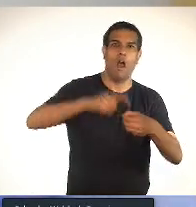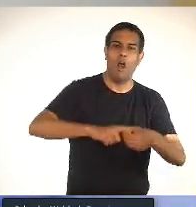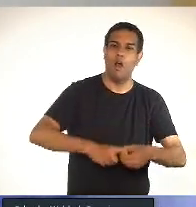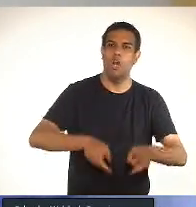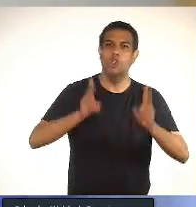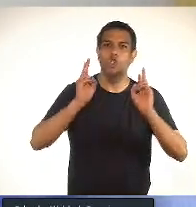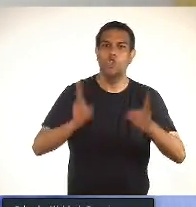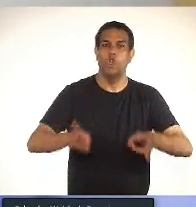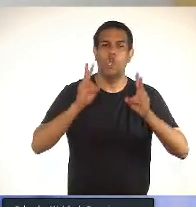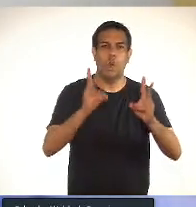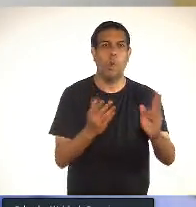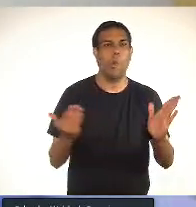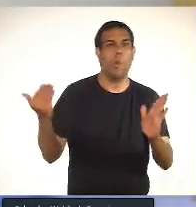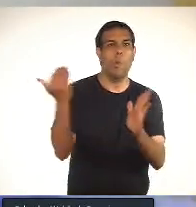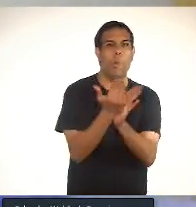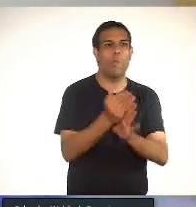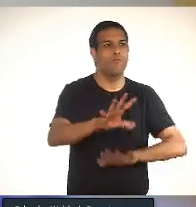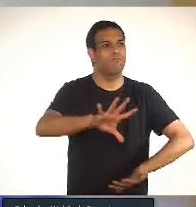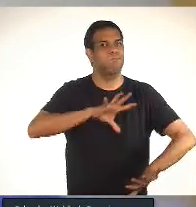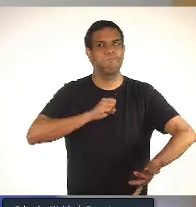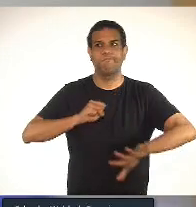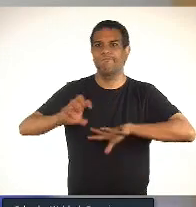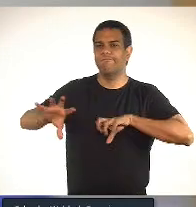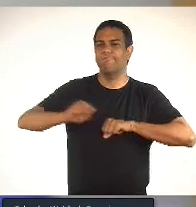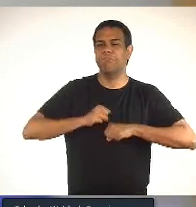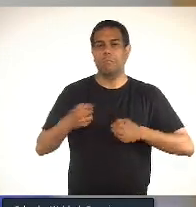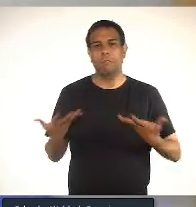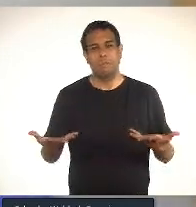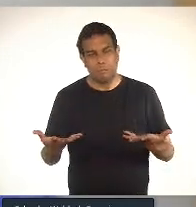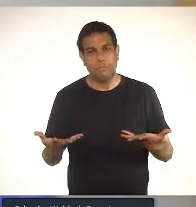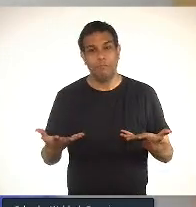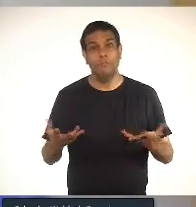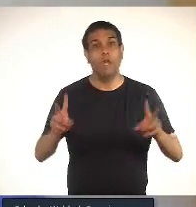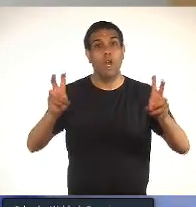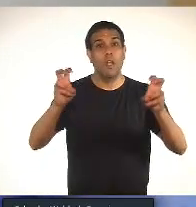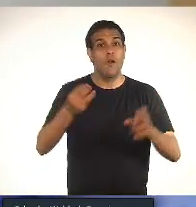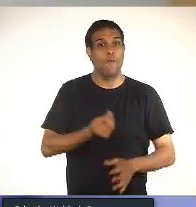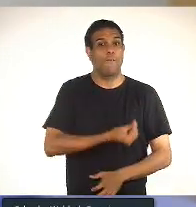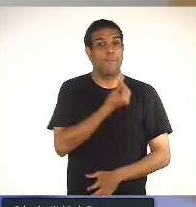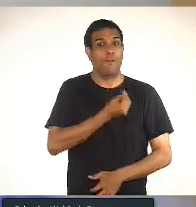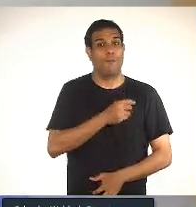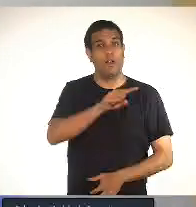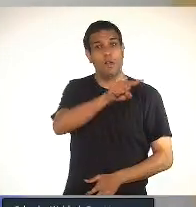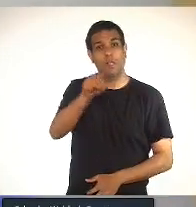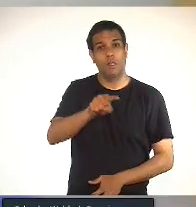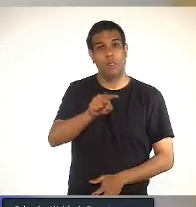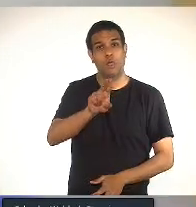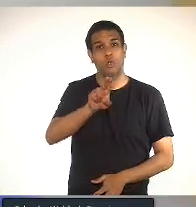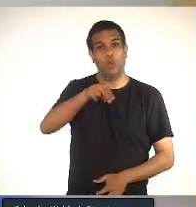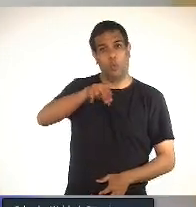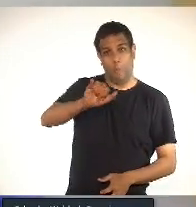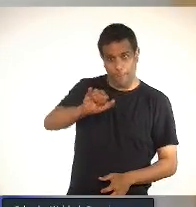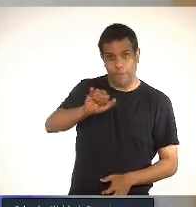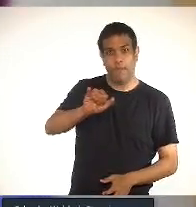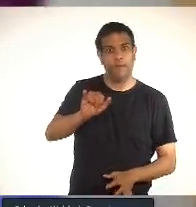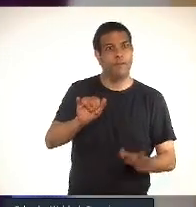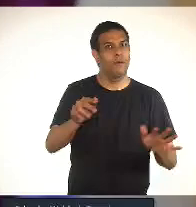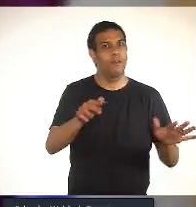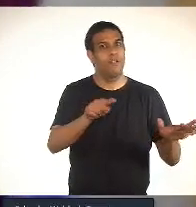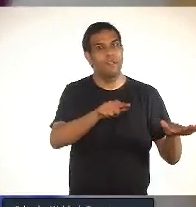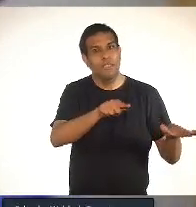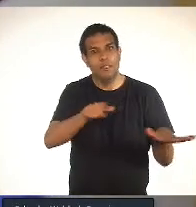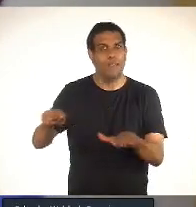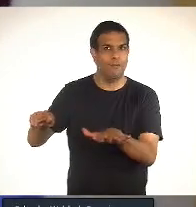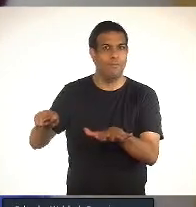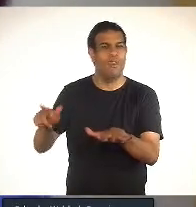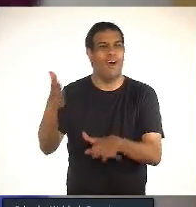ter elevada, digamos, a sua curva de contágio. O Viva Zumbi Niterói tradicionalmente encerra a Semana da Cultura Negra.